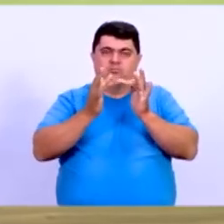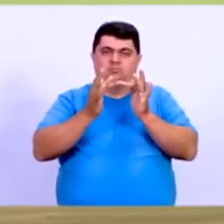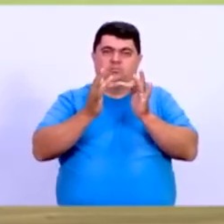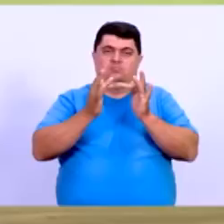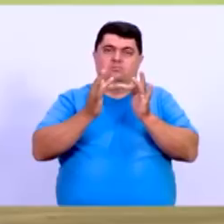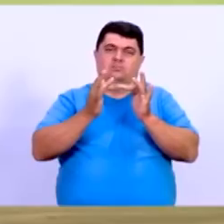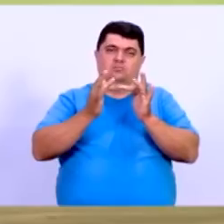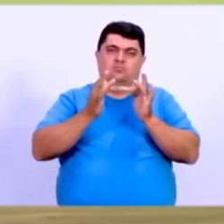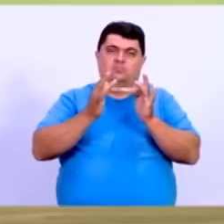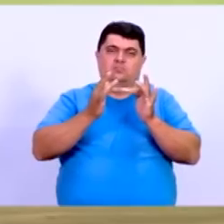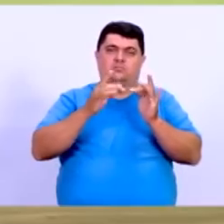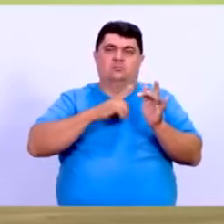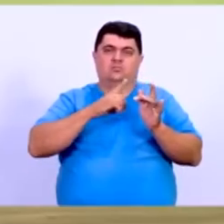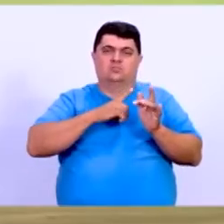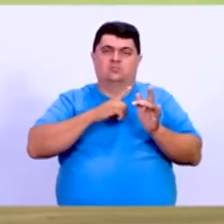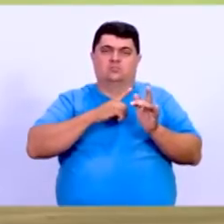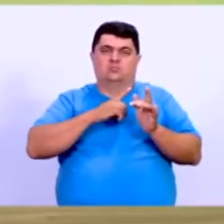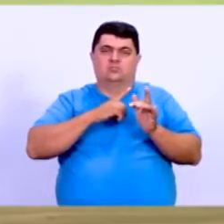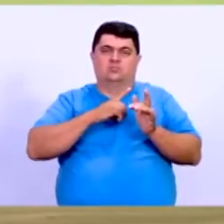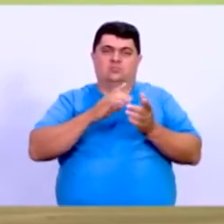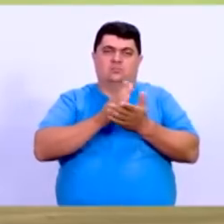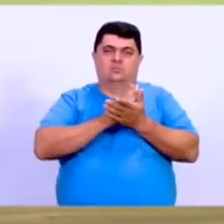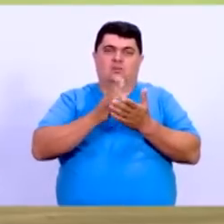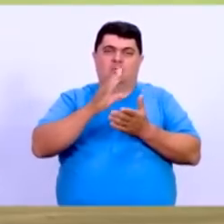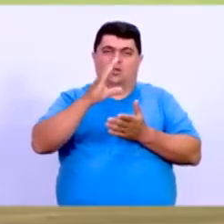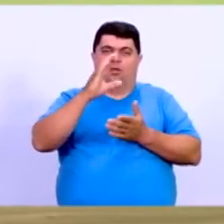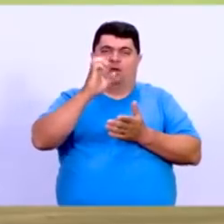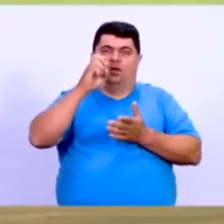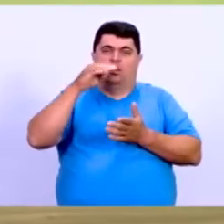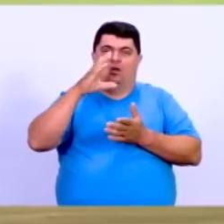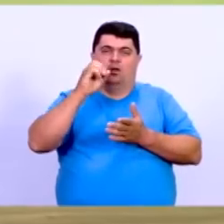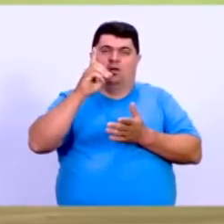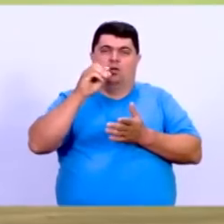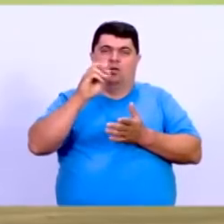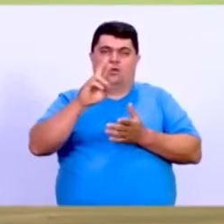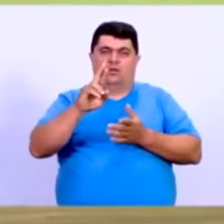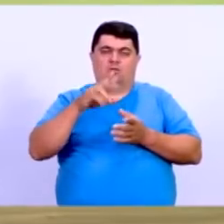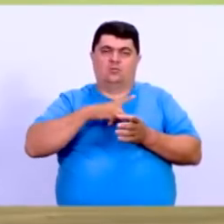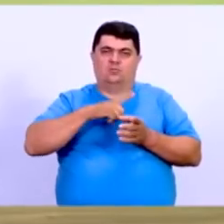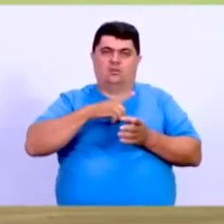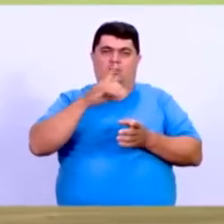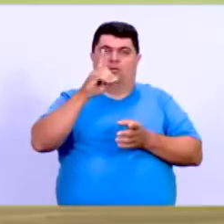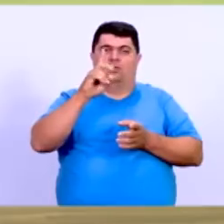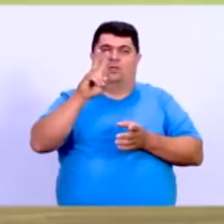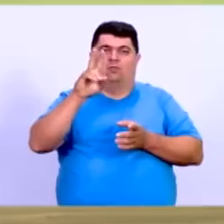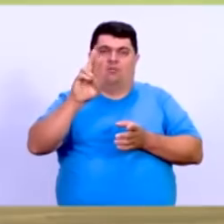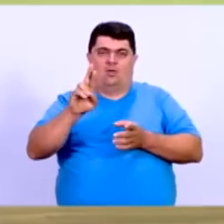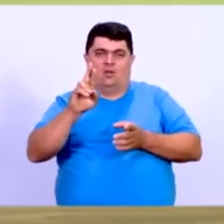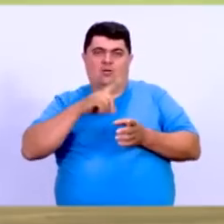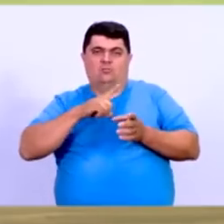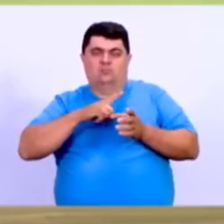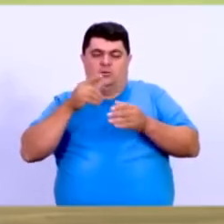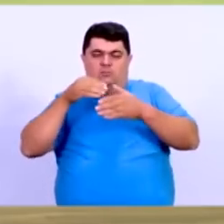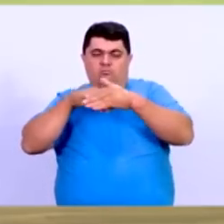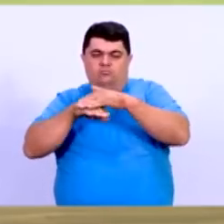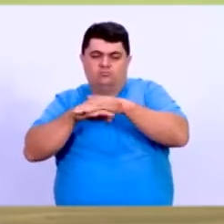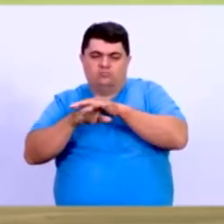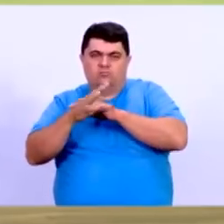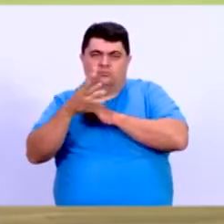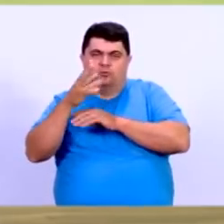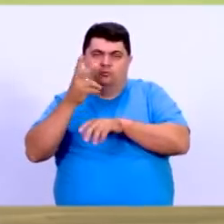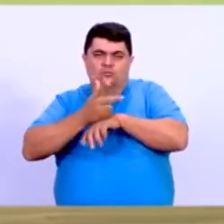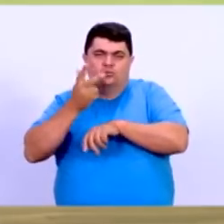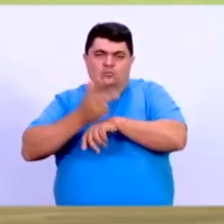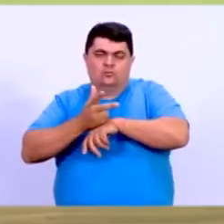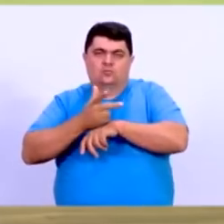conectado àquele que a gente chama de encoder, né? O gravador do DVR ali, gravador das câmeras, e aquele